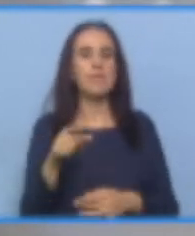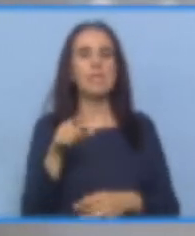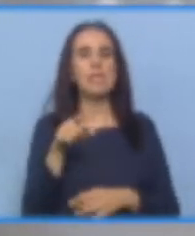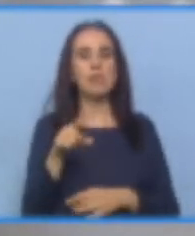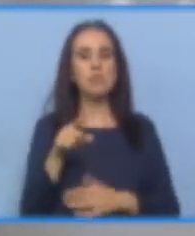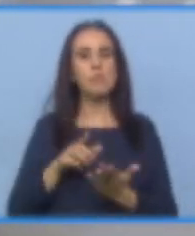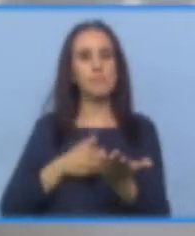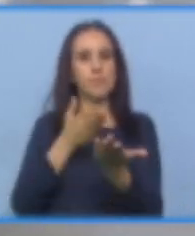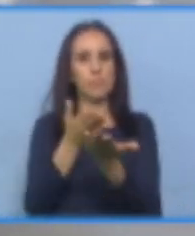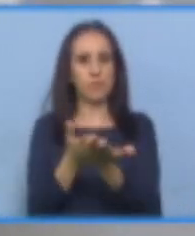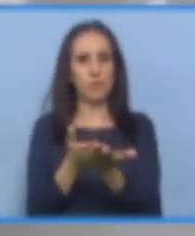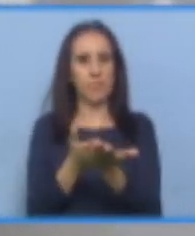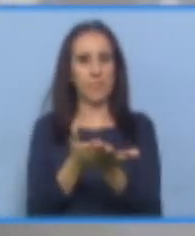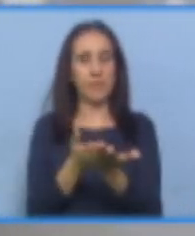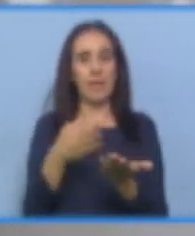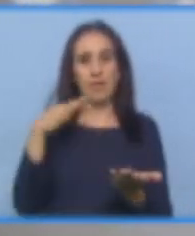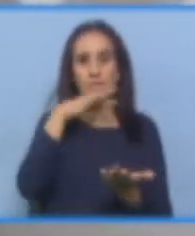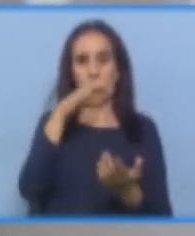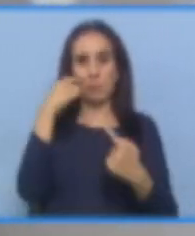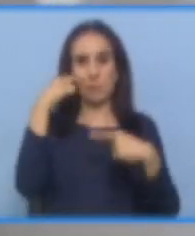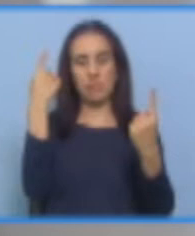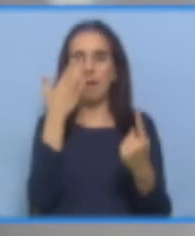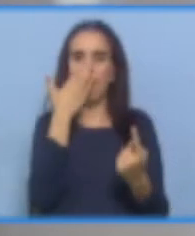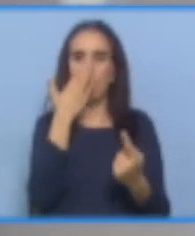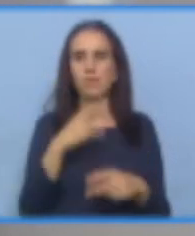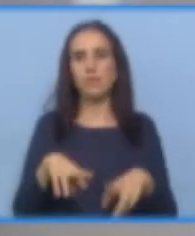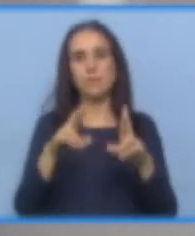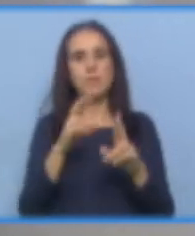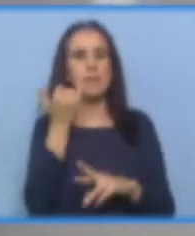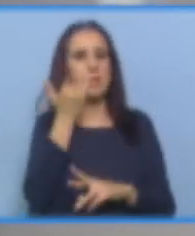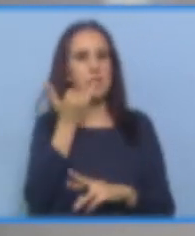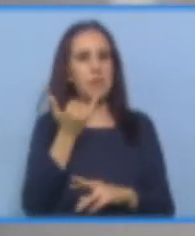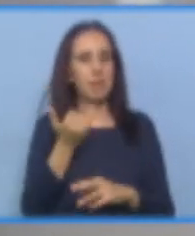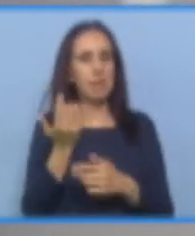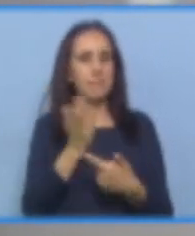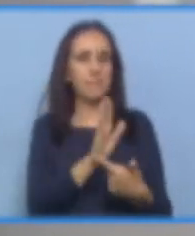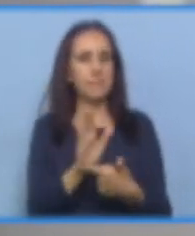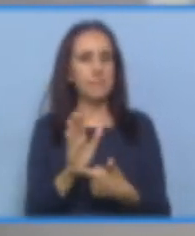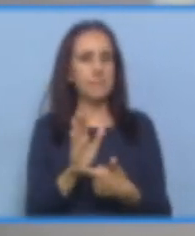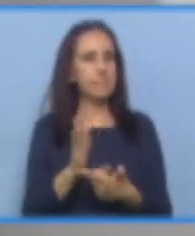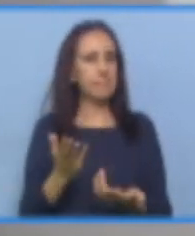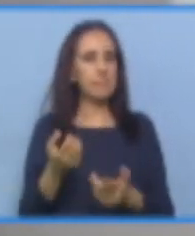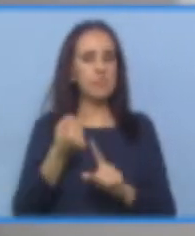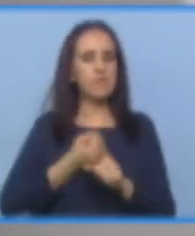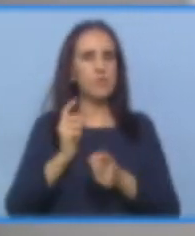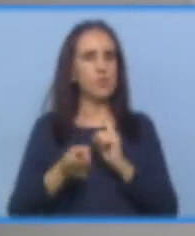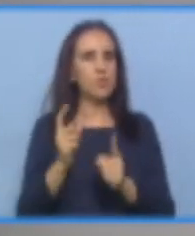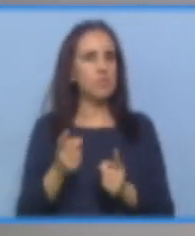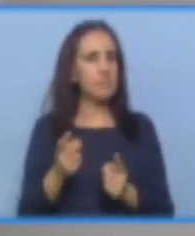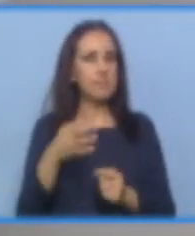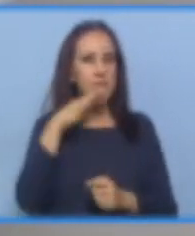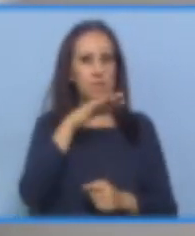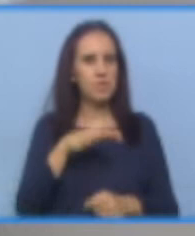Esta proposta de apresentar a família como um motivo de esperança e de alegria, que desafio é este que é colocado